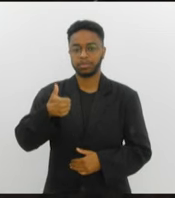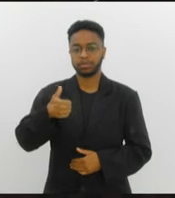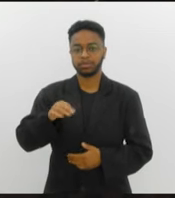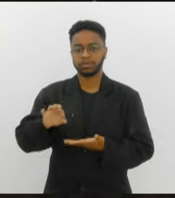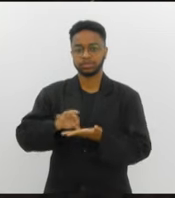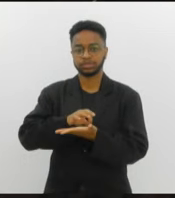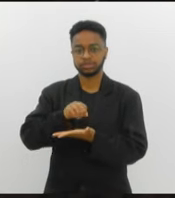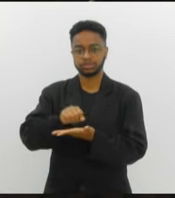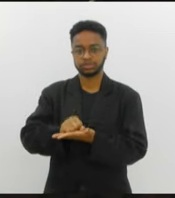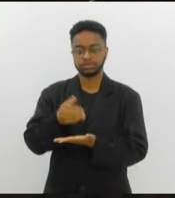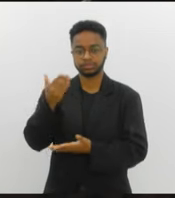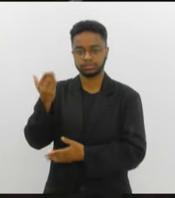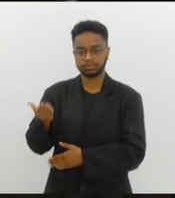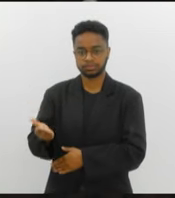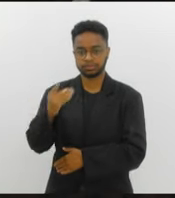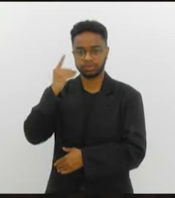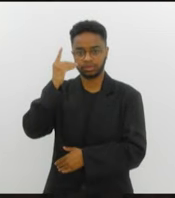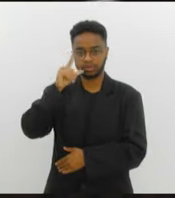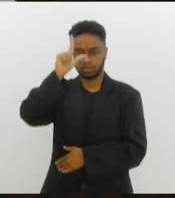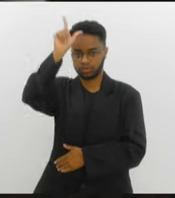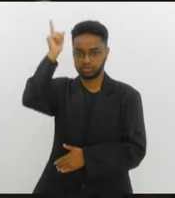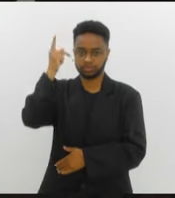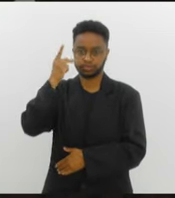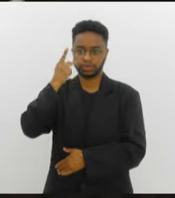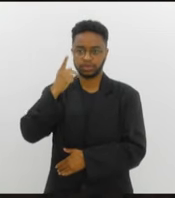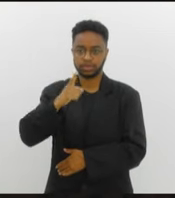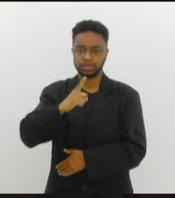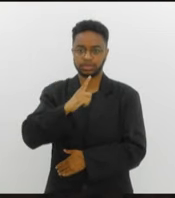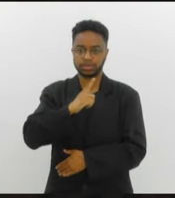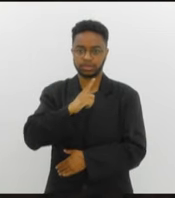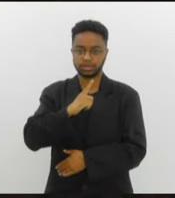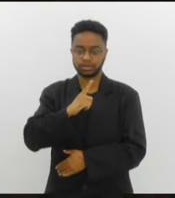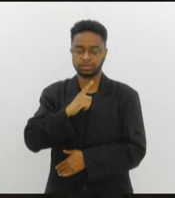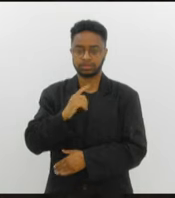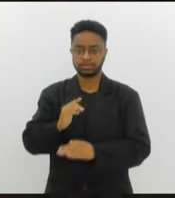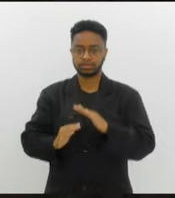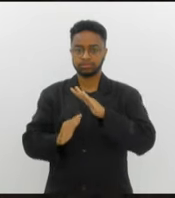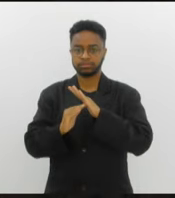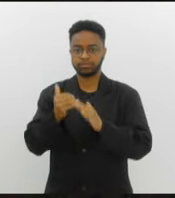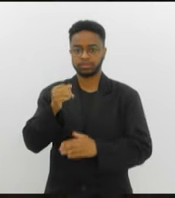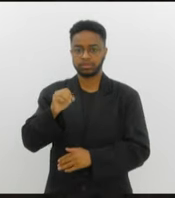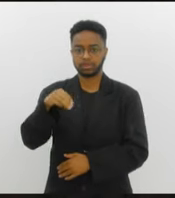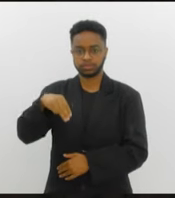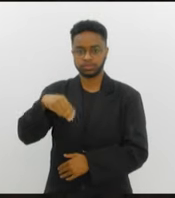orador inscrito é o nobre deputado Luiz Paulo, que dispõe de 10 minutos.